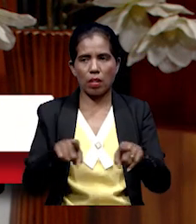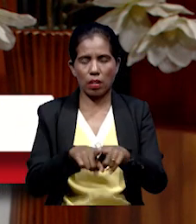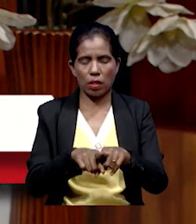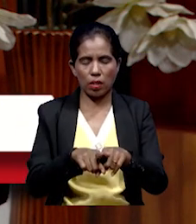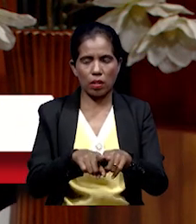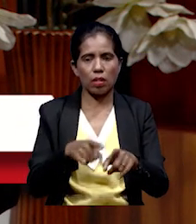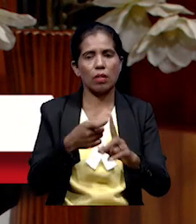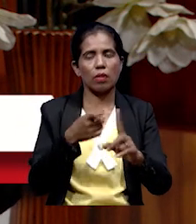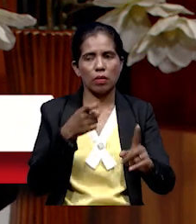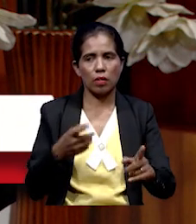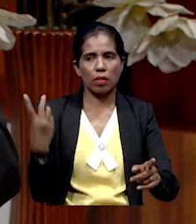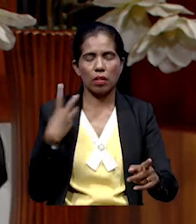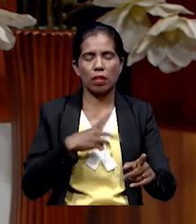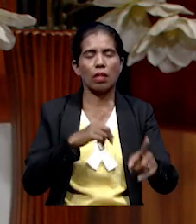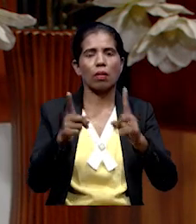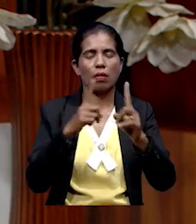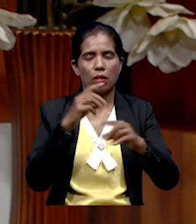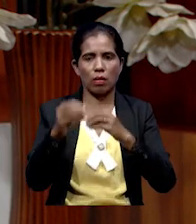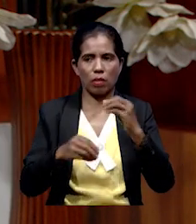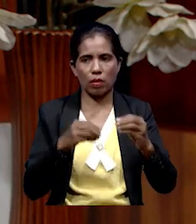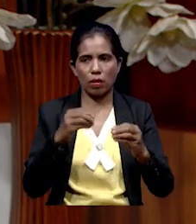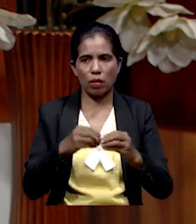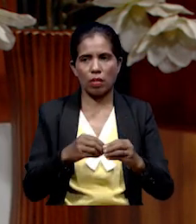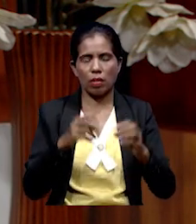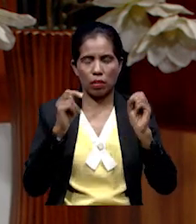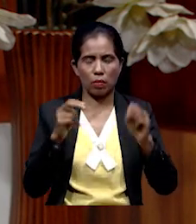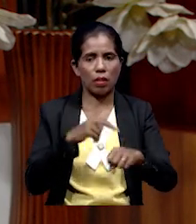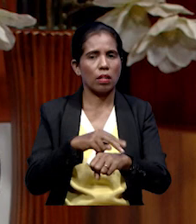Rússia, mas também está com a lei com a nation building.